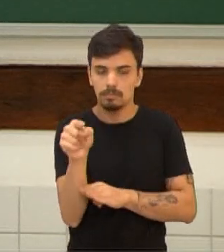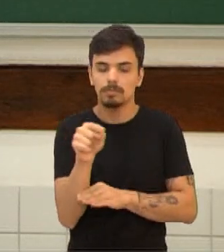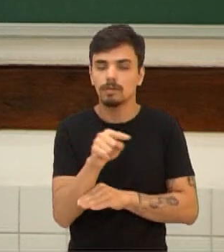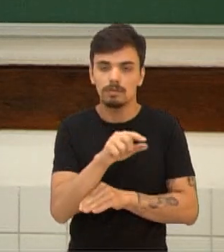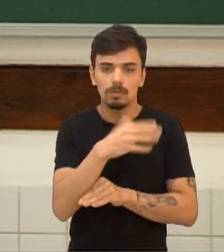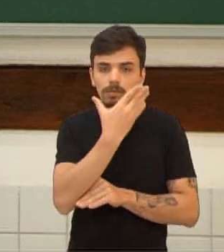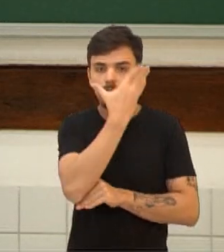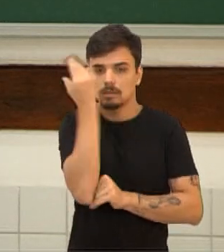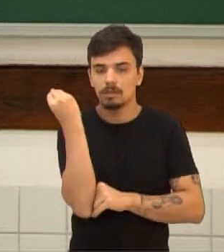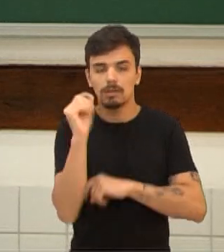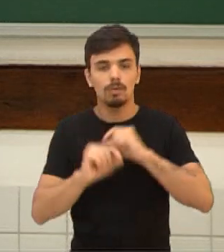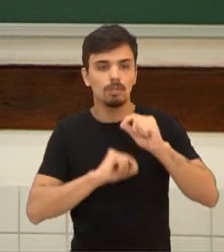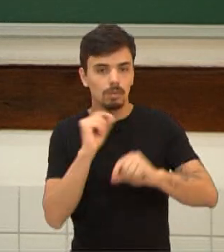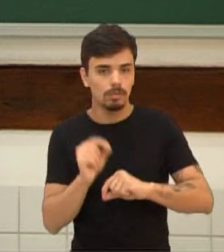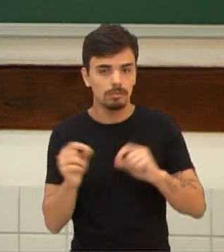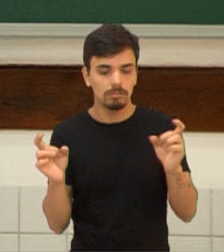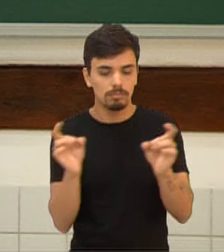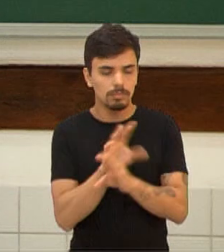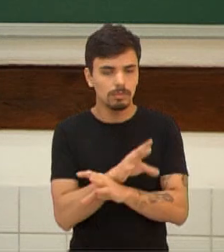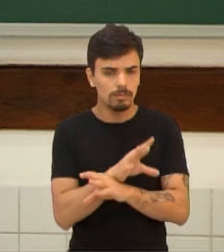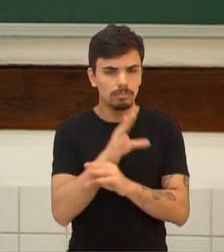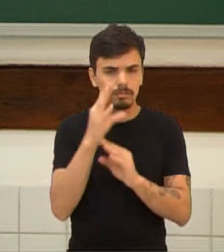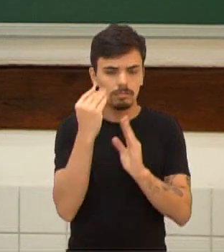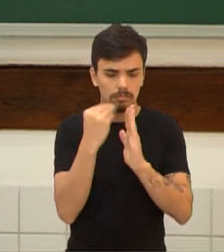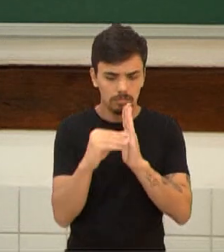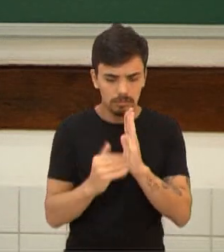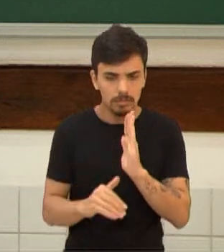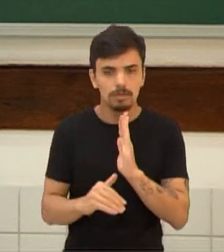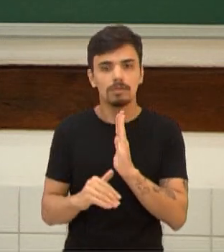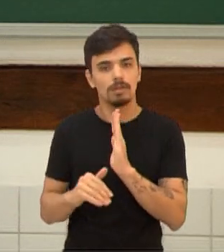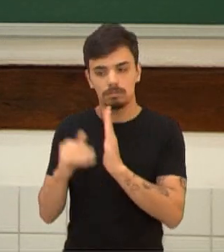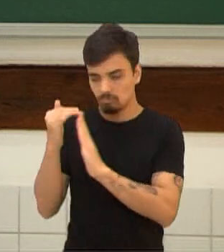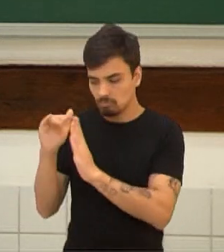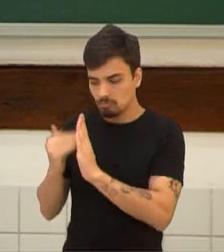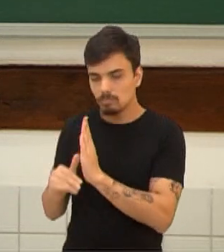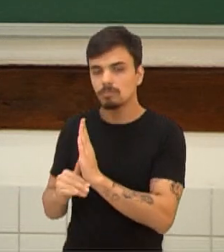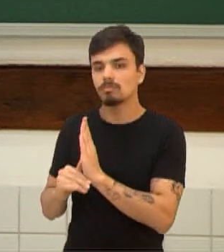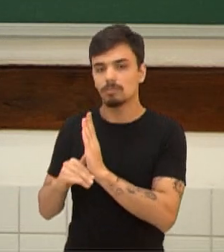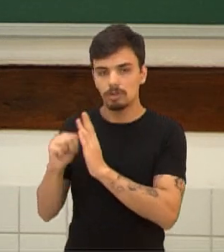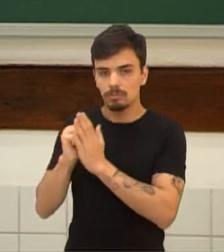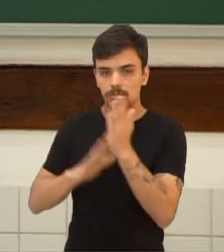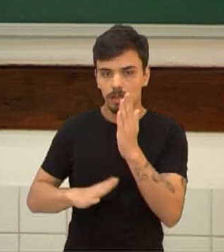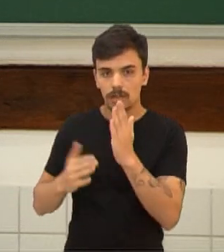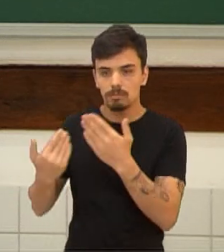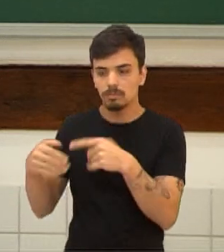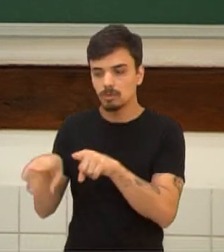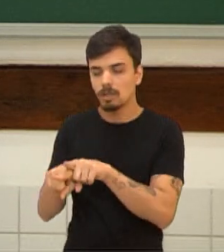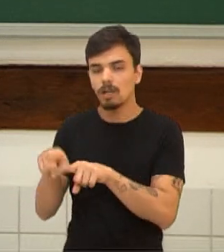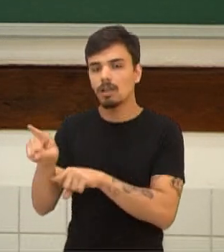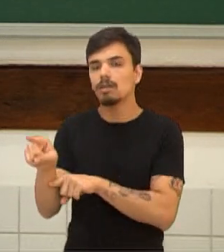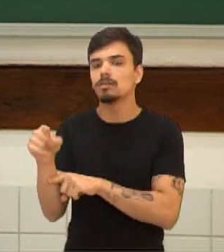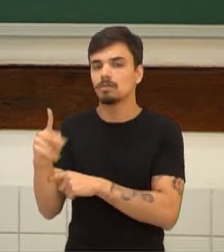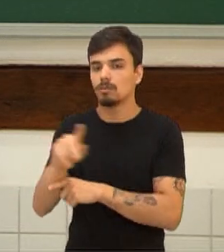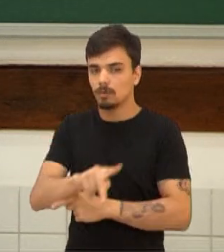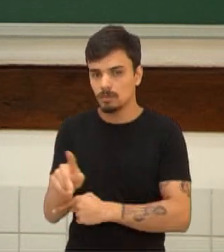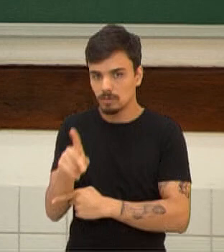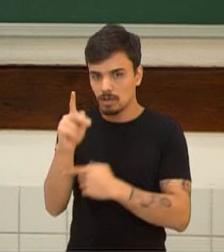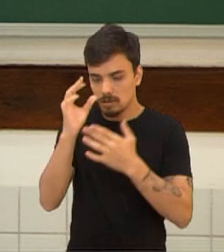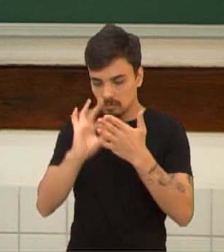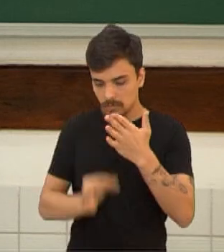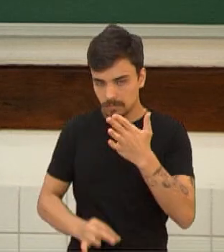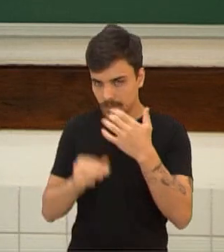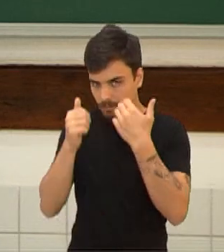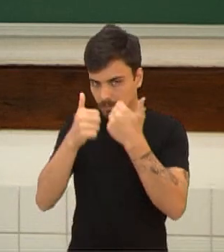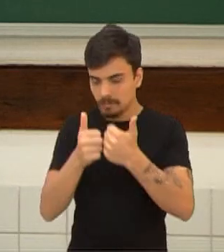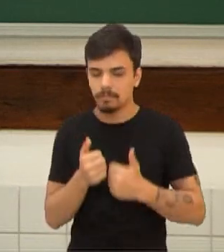não esquece que depois de preencher as tarefas, você tem que clicar em enviar, tá? Para chegar o registro até o seu professor para ele fazer a correção, tá